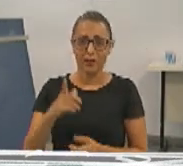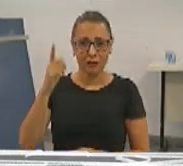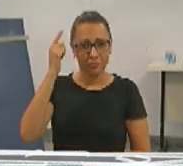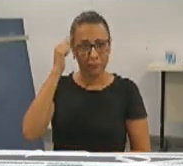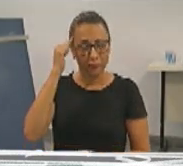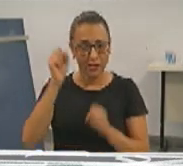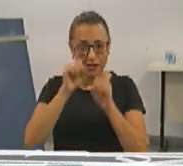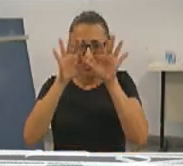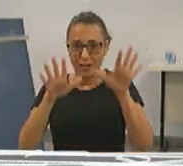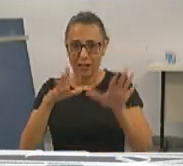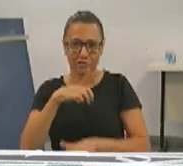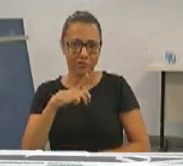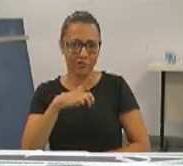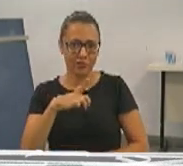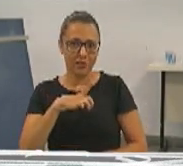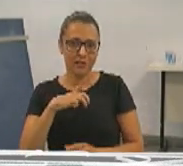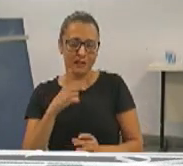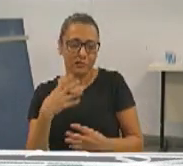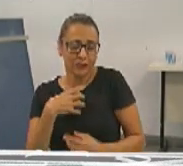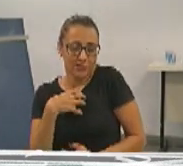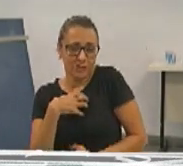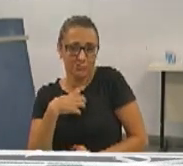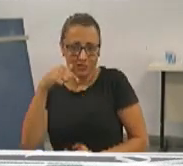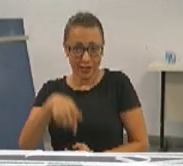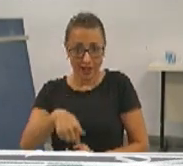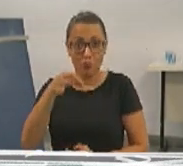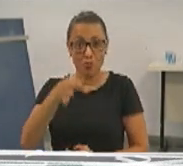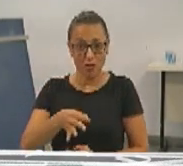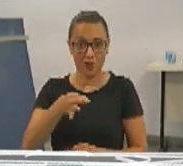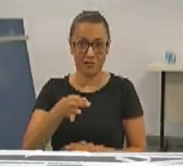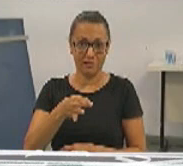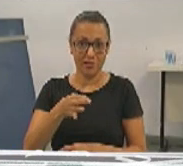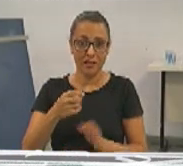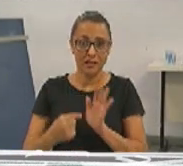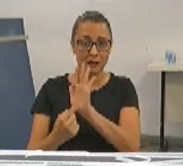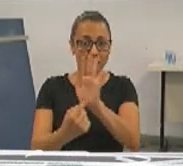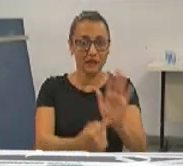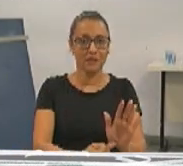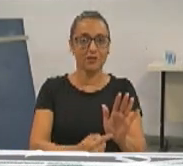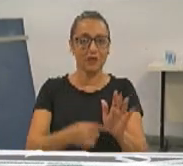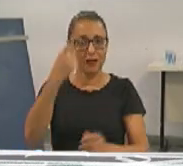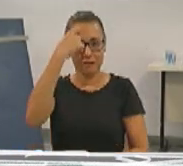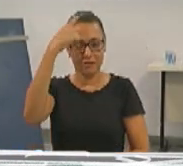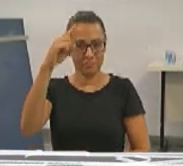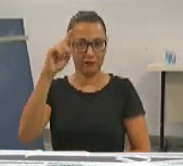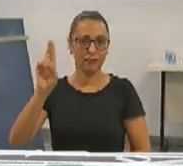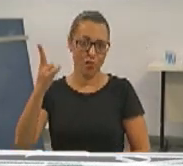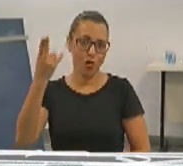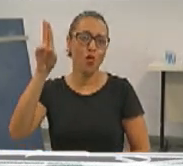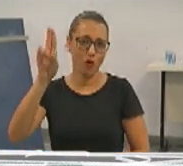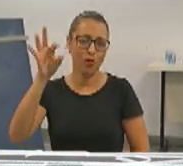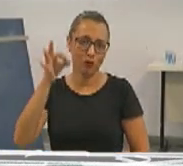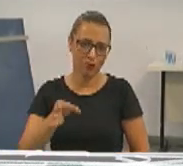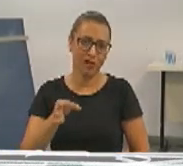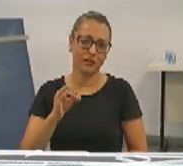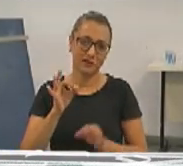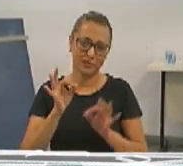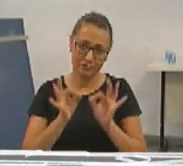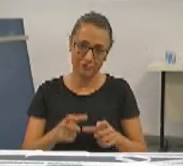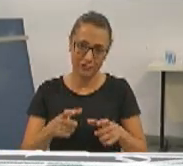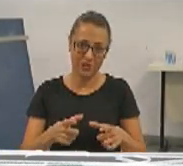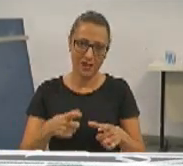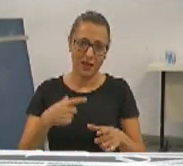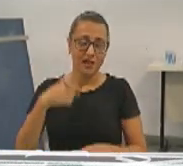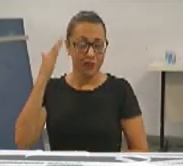universitário, que nos sentimos em casa para apresentar nossas ideias. Nós entendemos a representatividade do